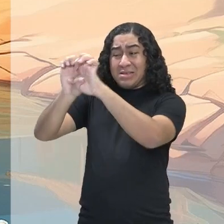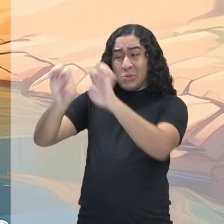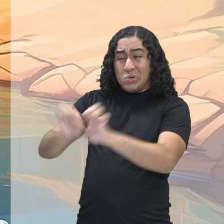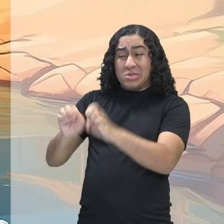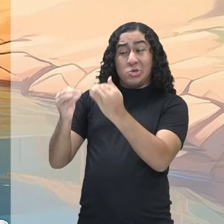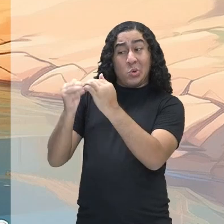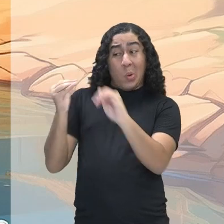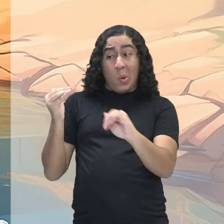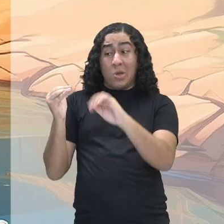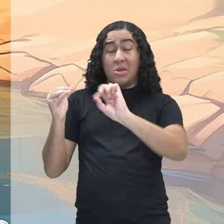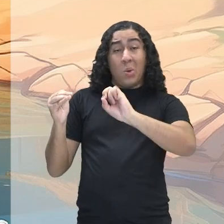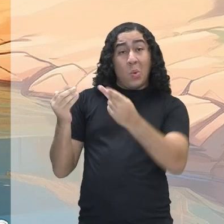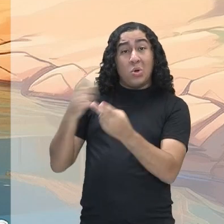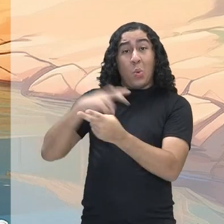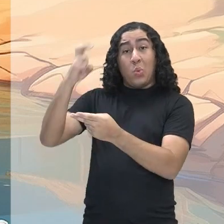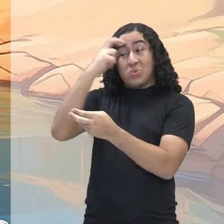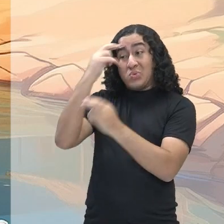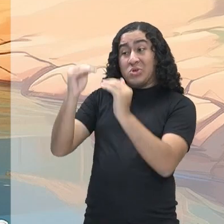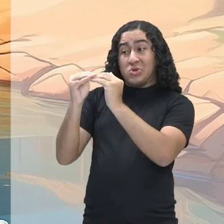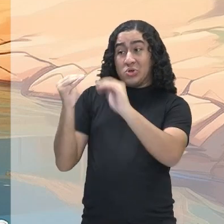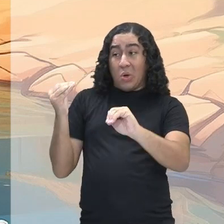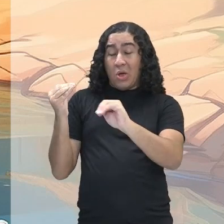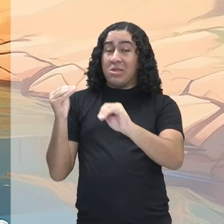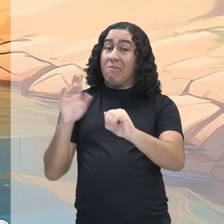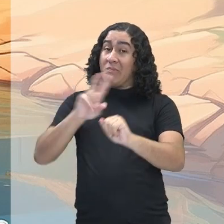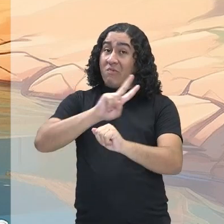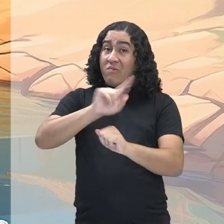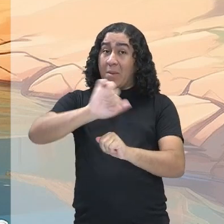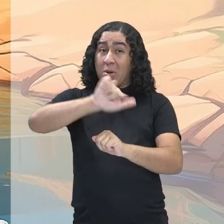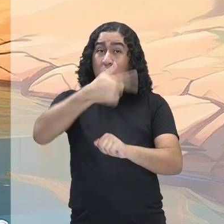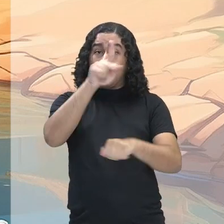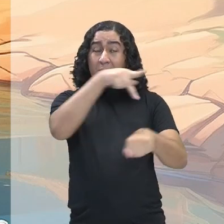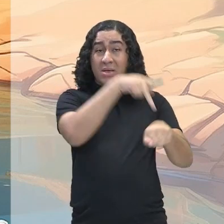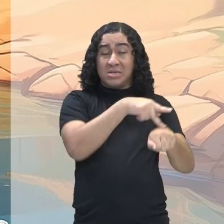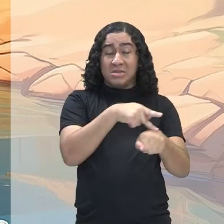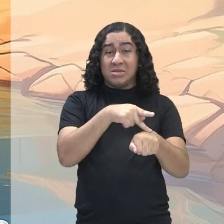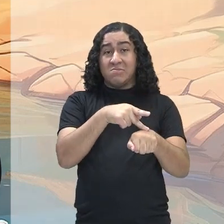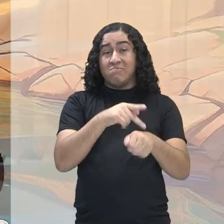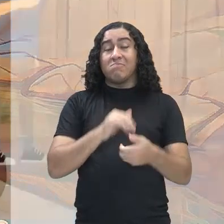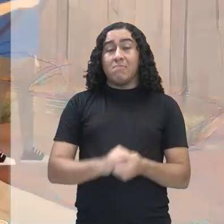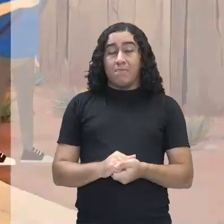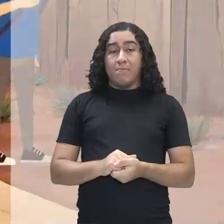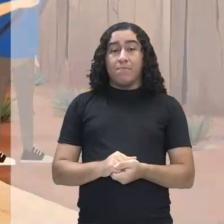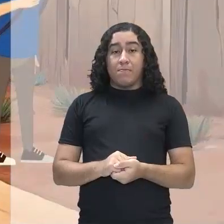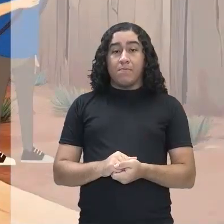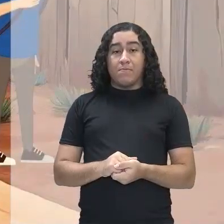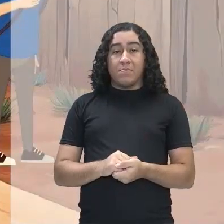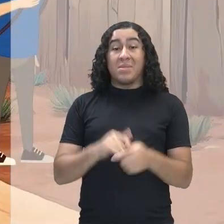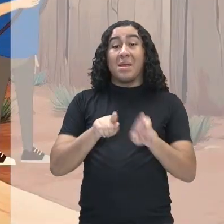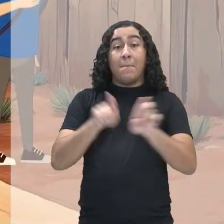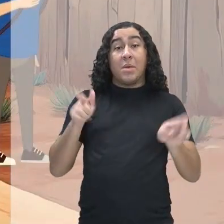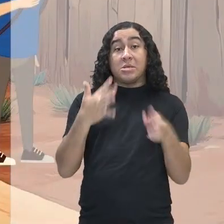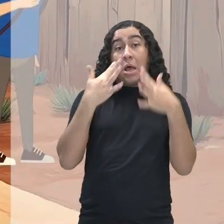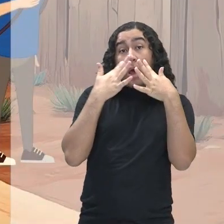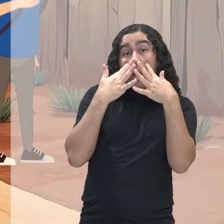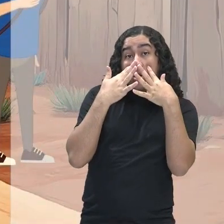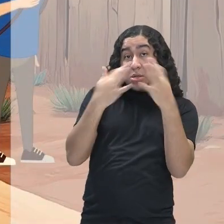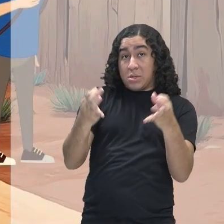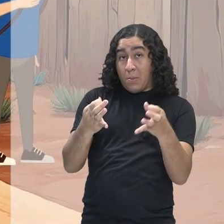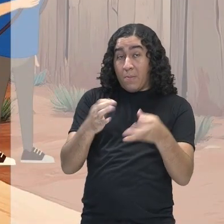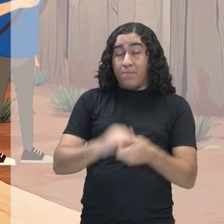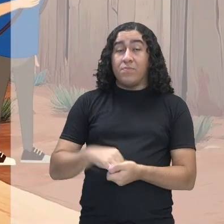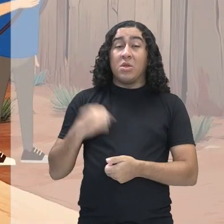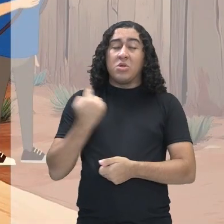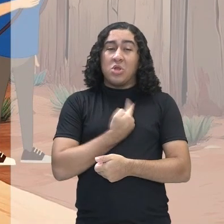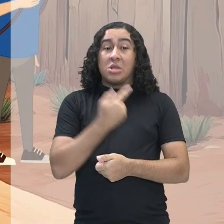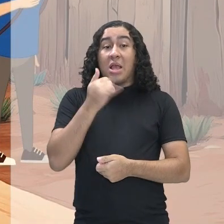concorda com certas práticas culturais do seu país, mesmo sem ser perseguido por isso. Mas atenção! A gente não